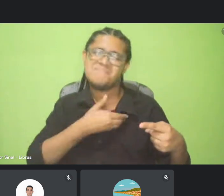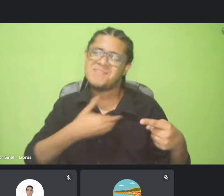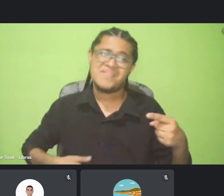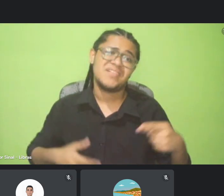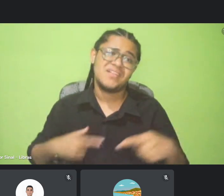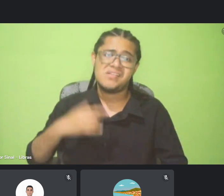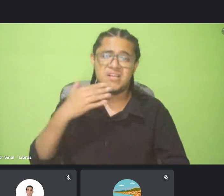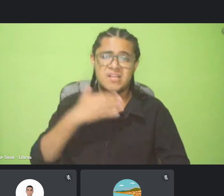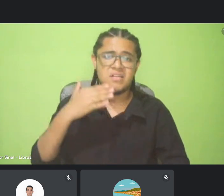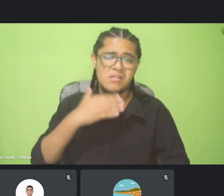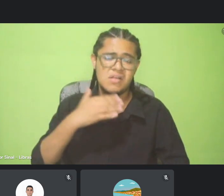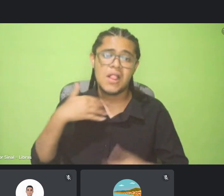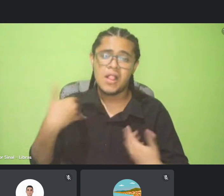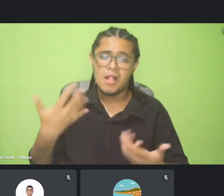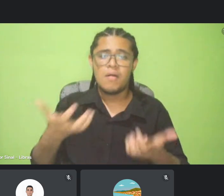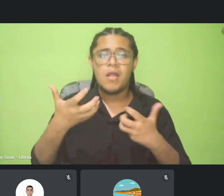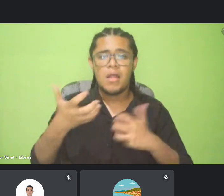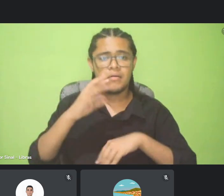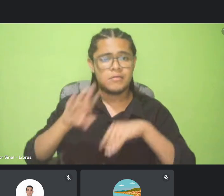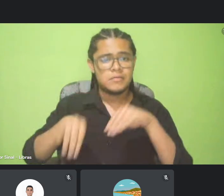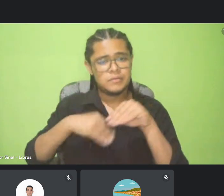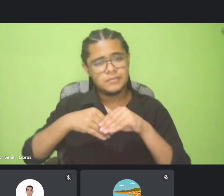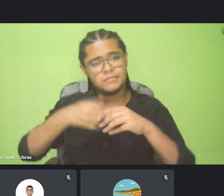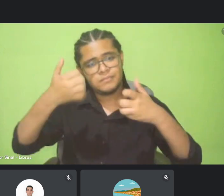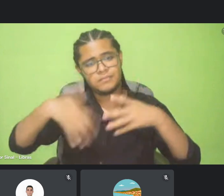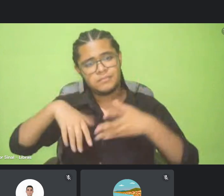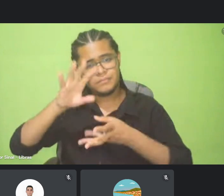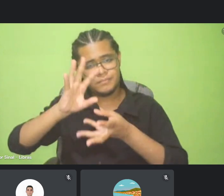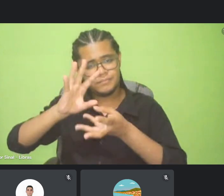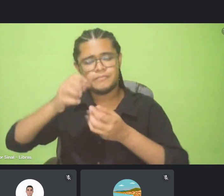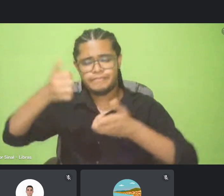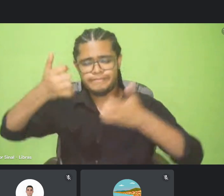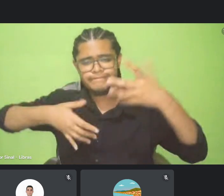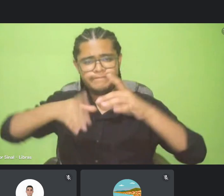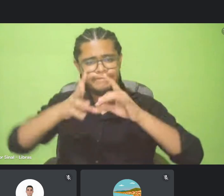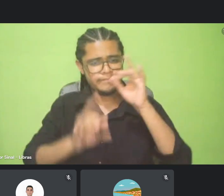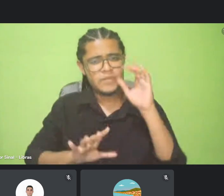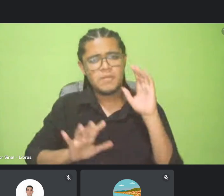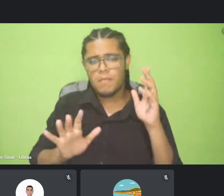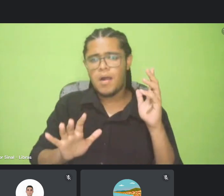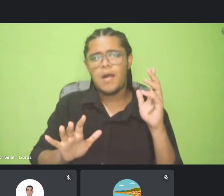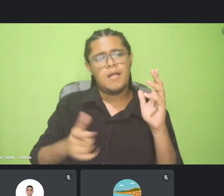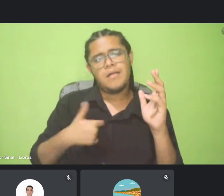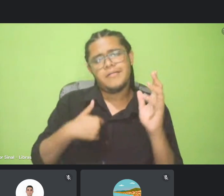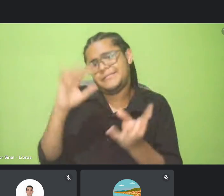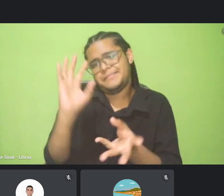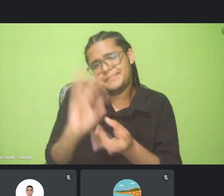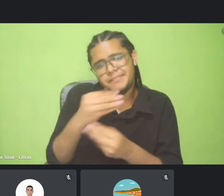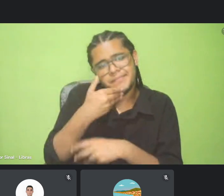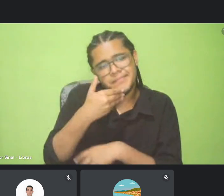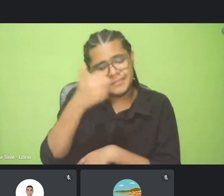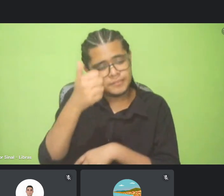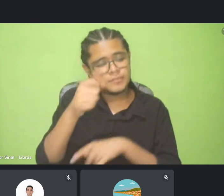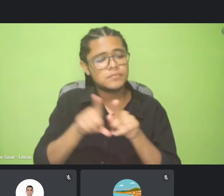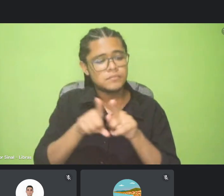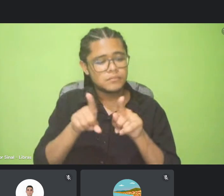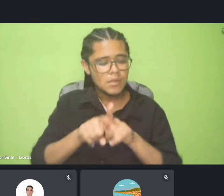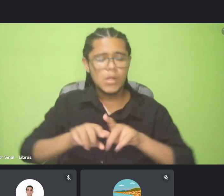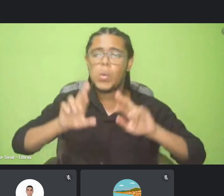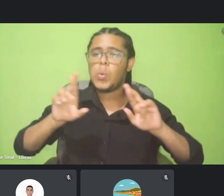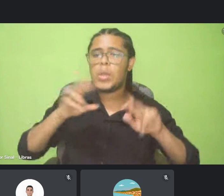contribuir um pouco mais, mas como eu não fiz pontuações nas minhas falas, eu paro por aqui e espero que a gente tenha